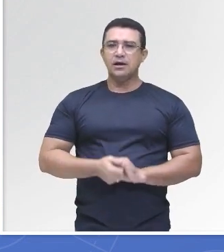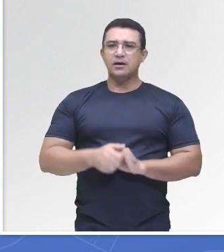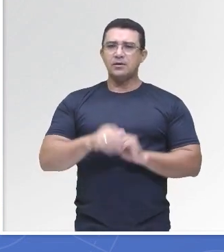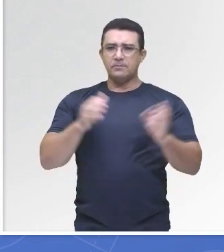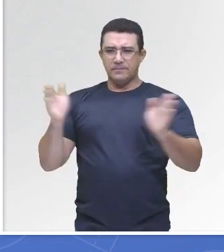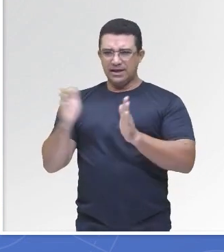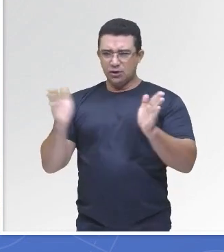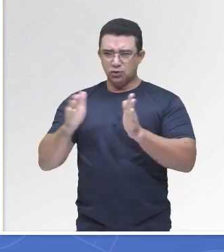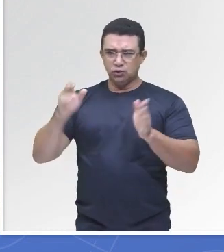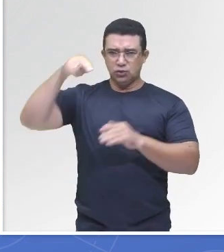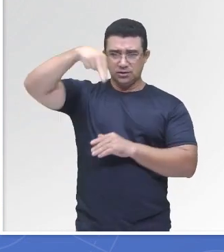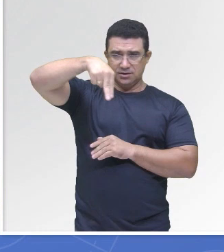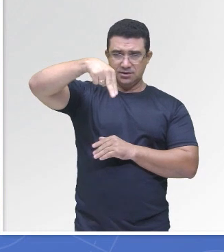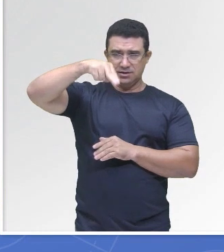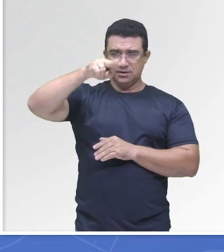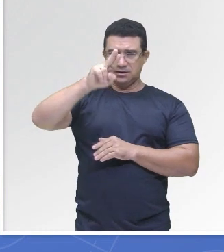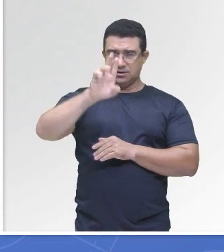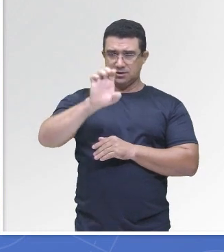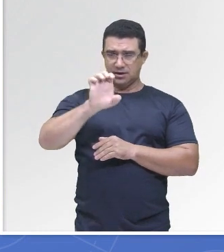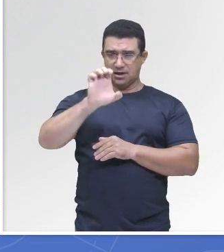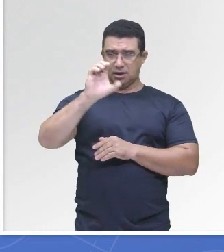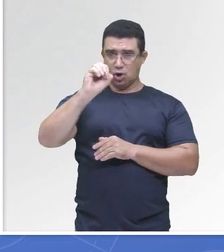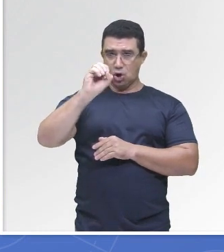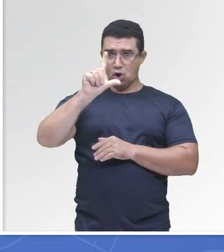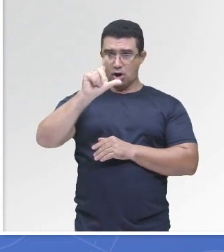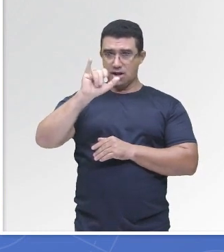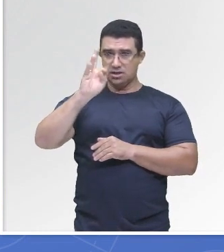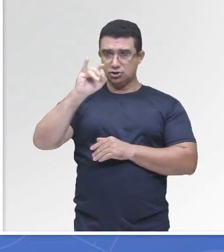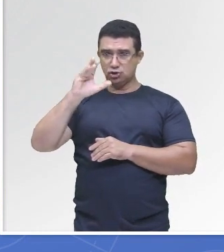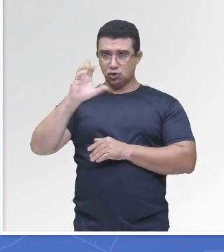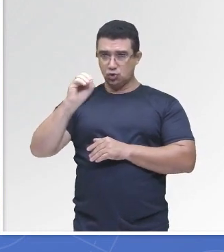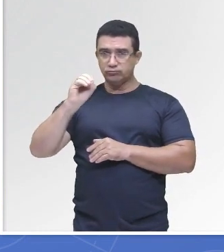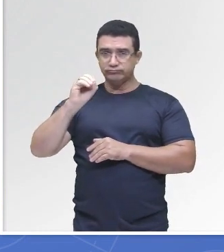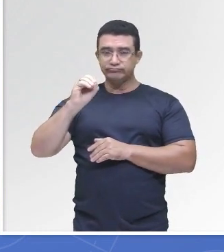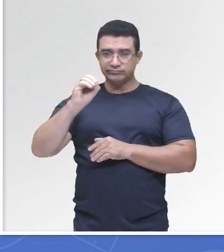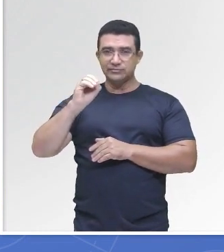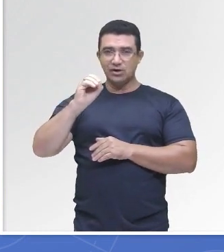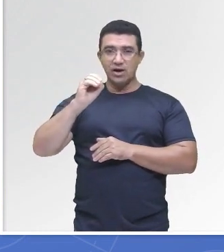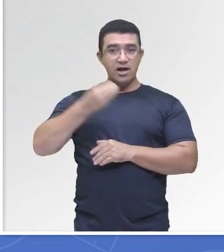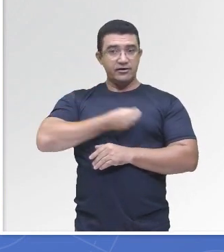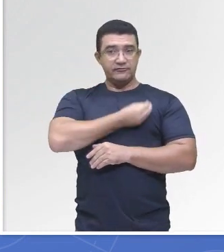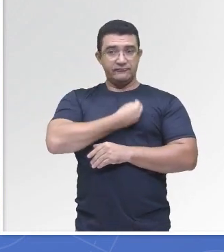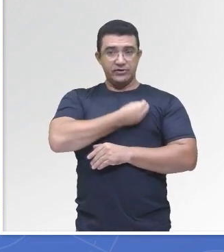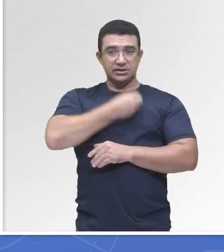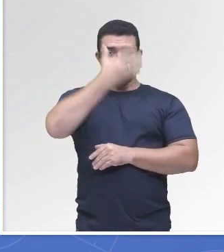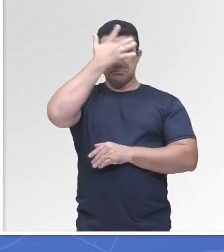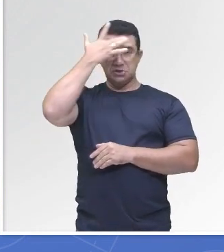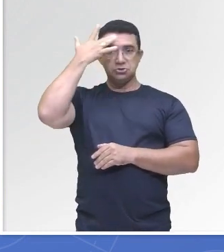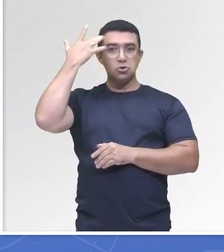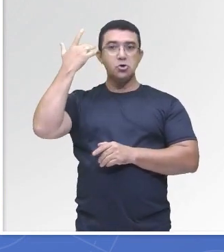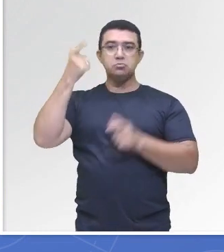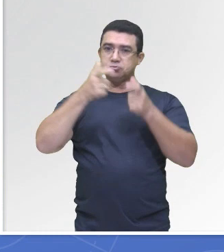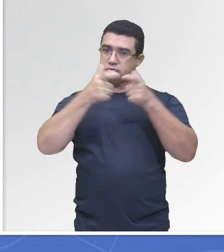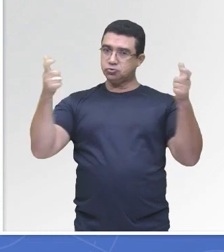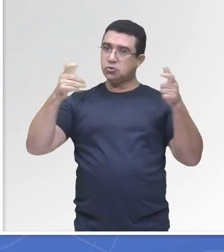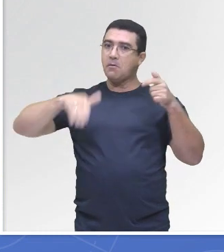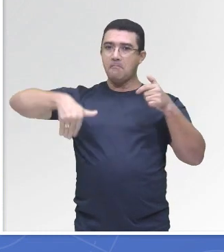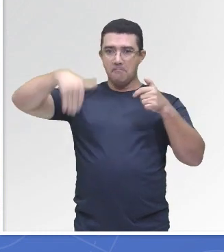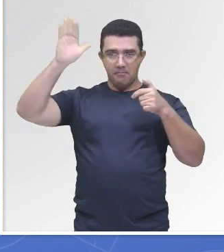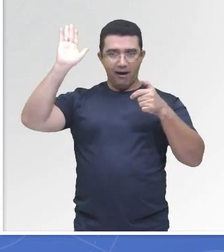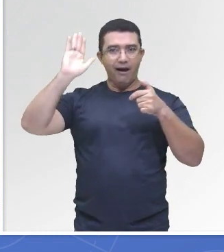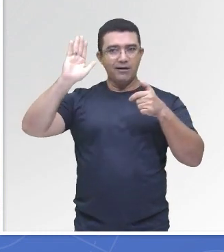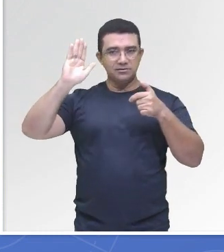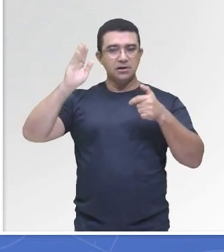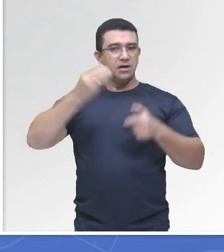pós-agricultura, que a gente vai ter aí a sedentarização, a expectativa de vida dos seres humanos, ela aumenta, eles passam